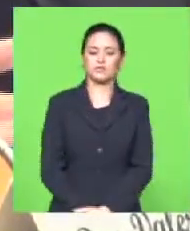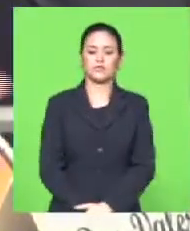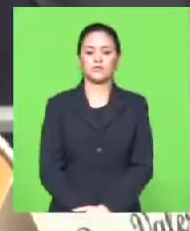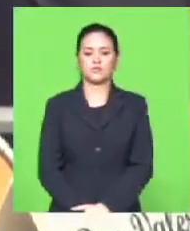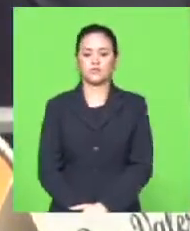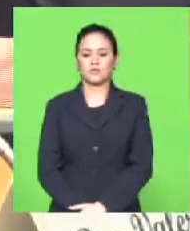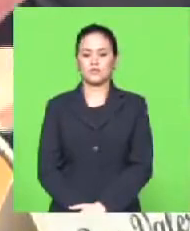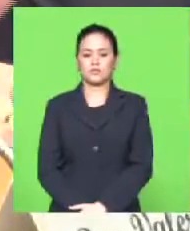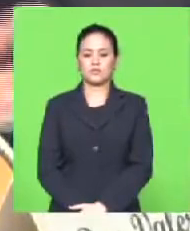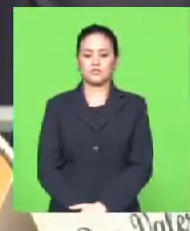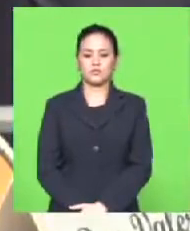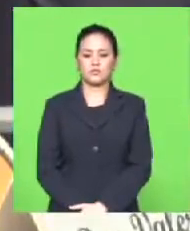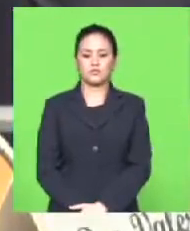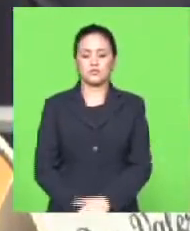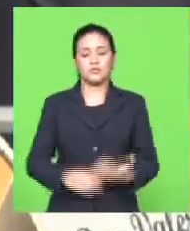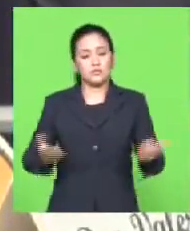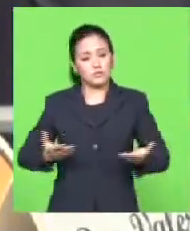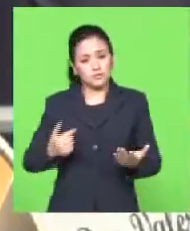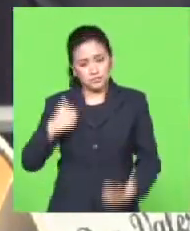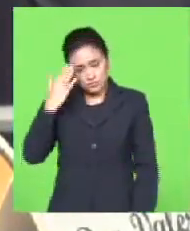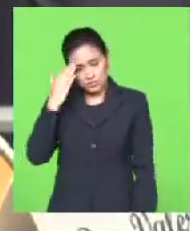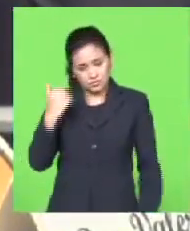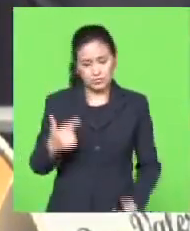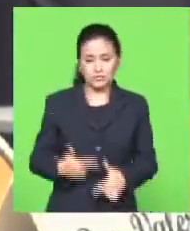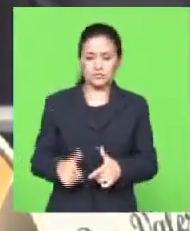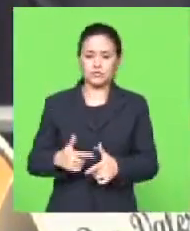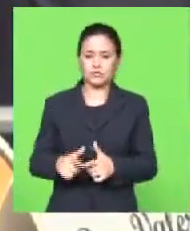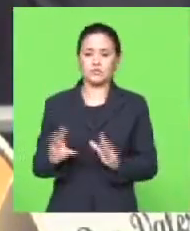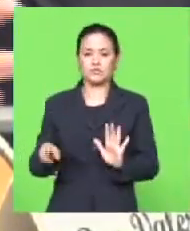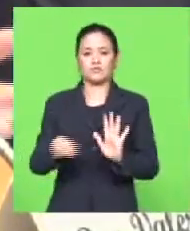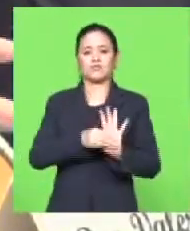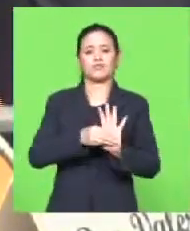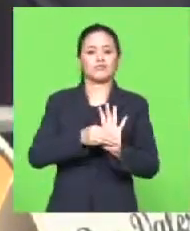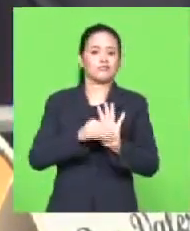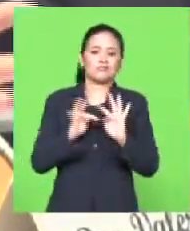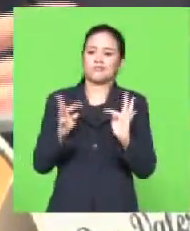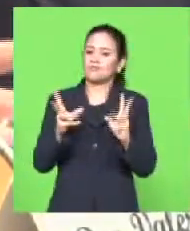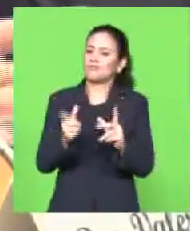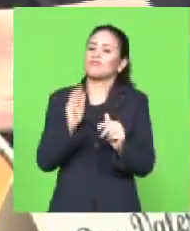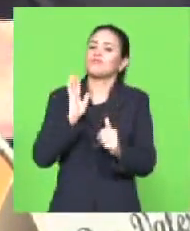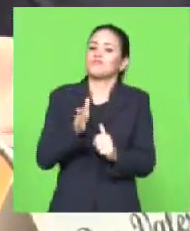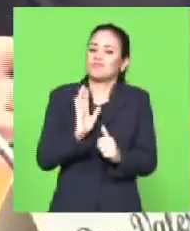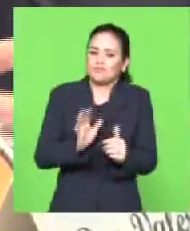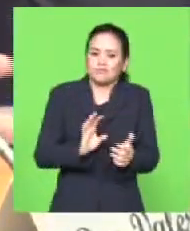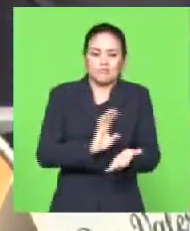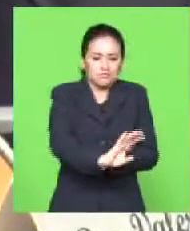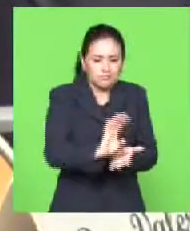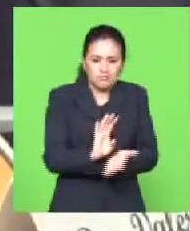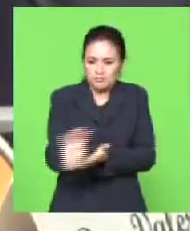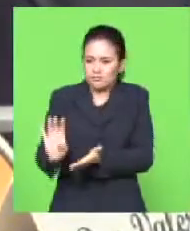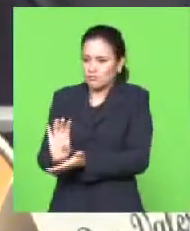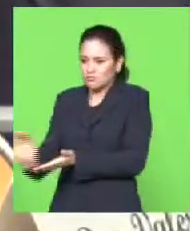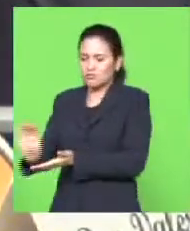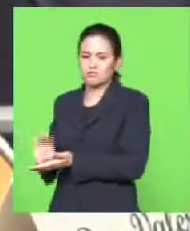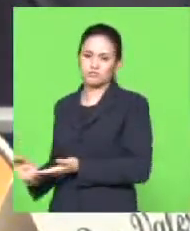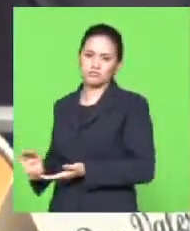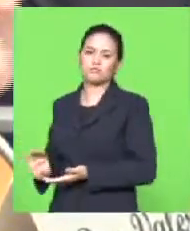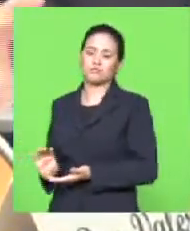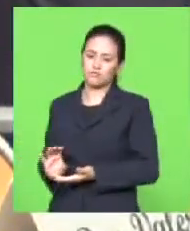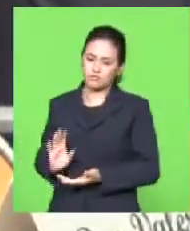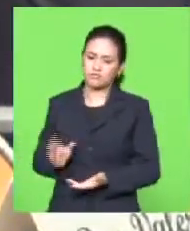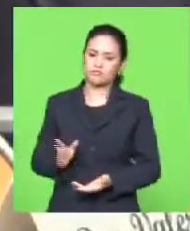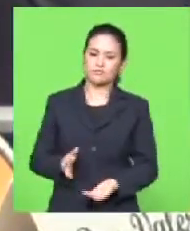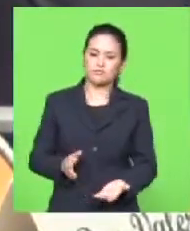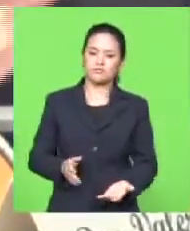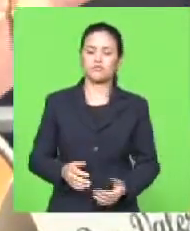Eu soube do problema agora, como lhe disse, as nossas emendas já foram destinadas, o senhor já sabe, já há algum tempo, né? Desde o